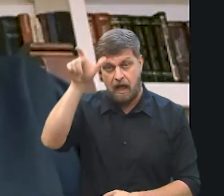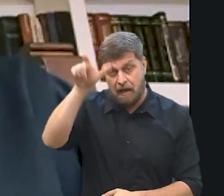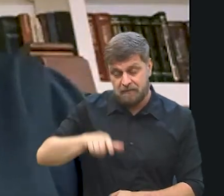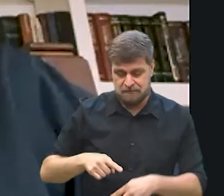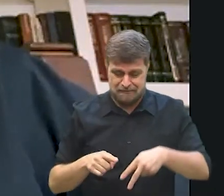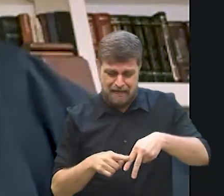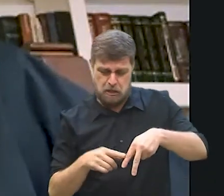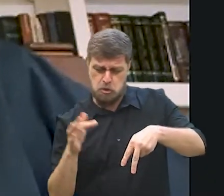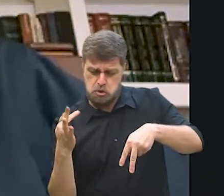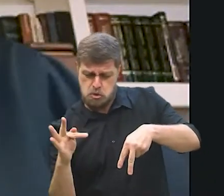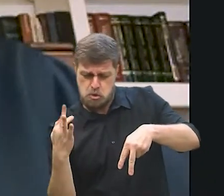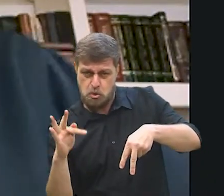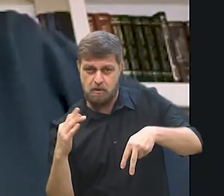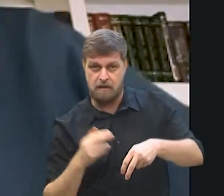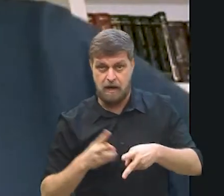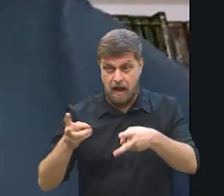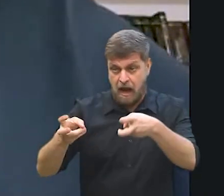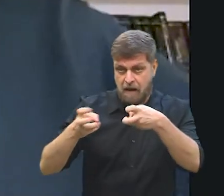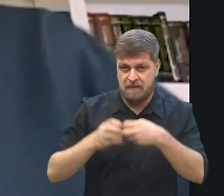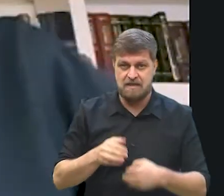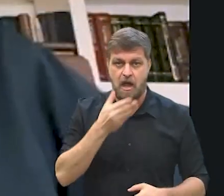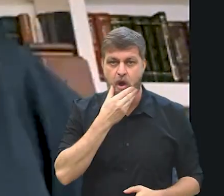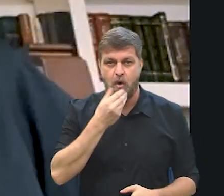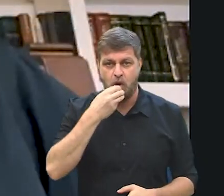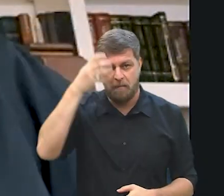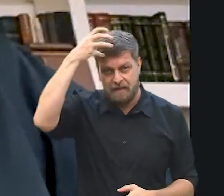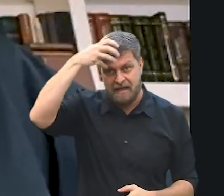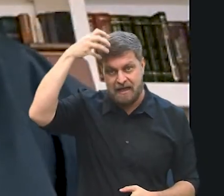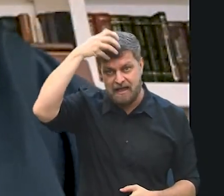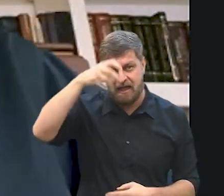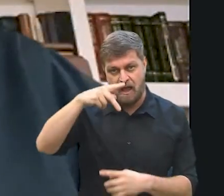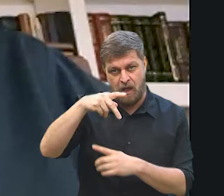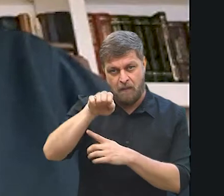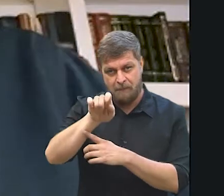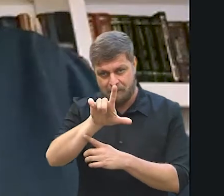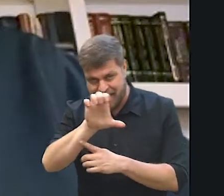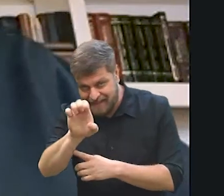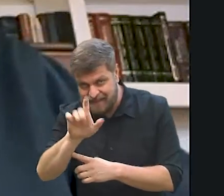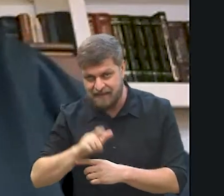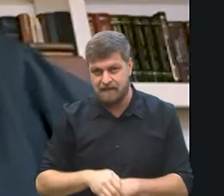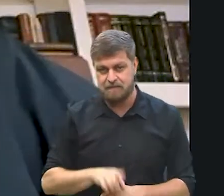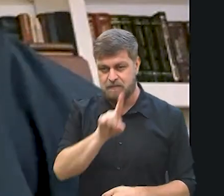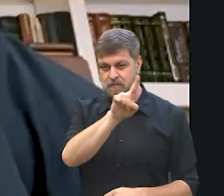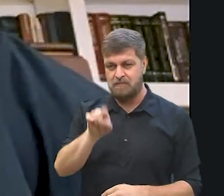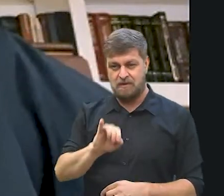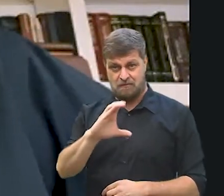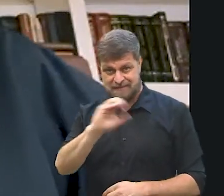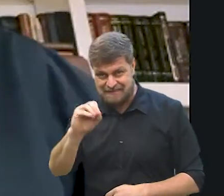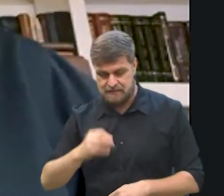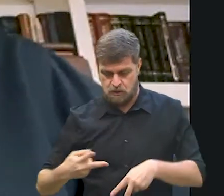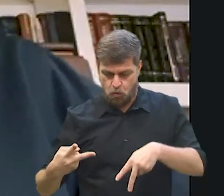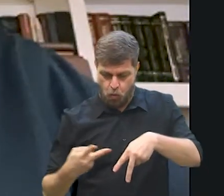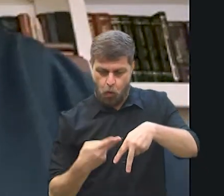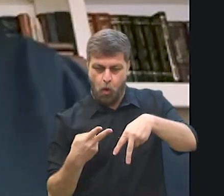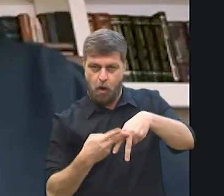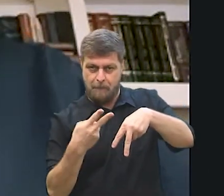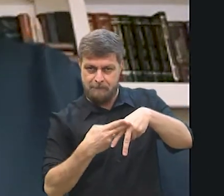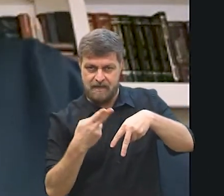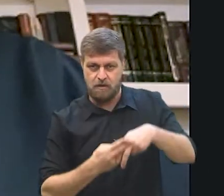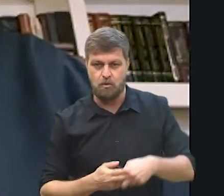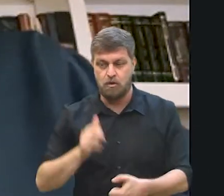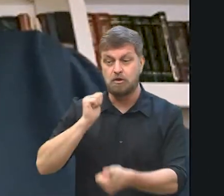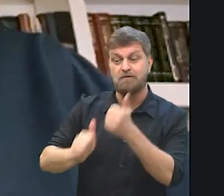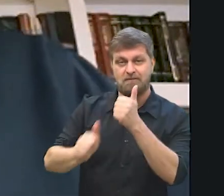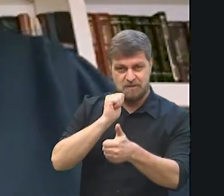no joelho, é lesão disso. Você pode ver, o Pelé com lesão, o Zico operado, tantas pessoas, o